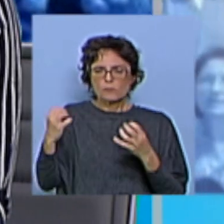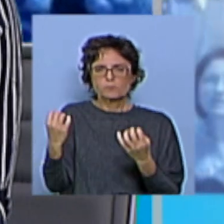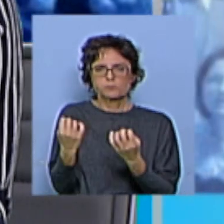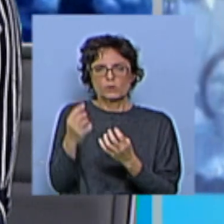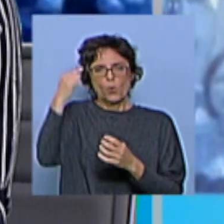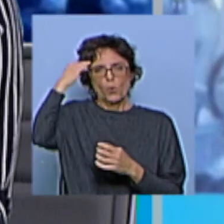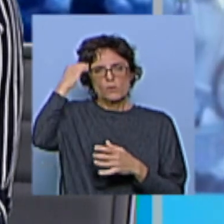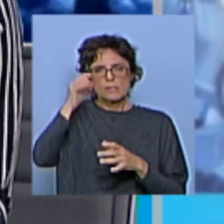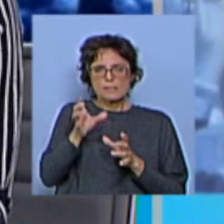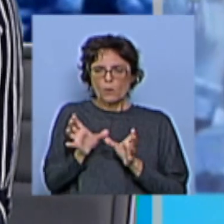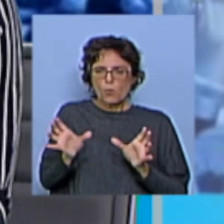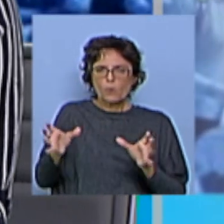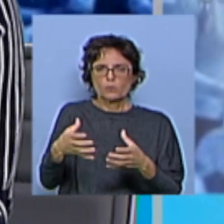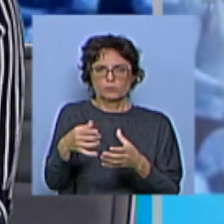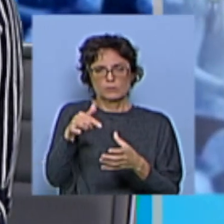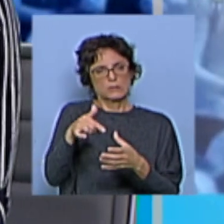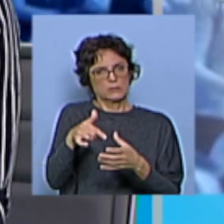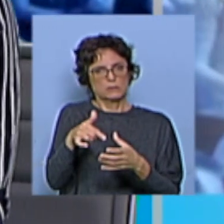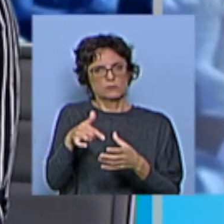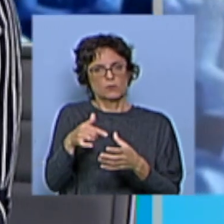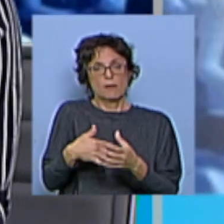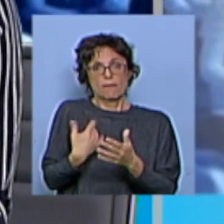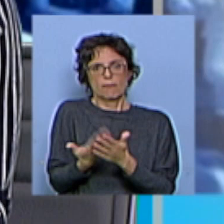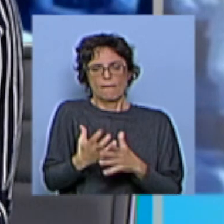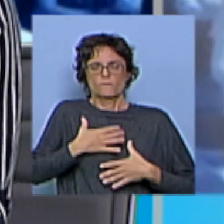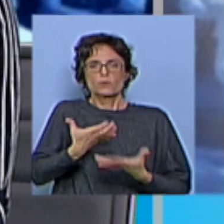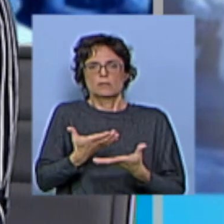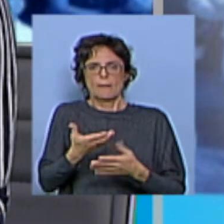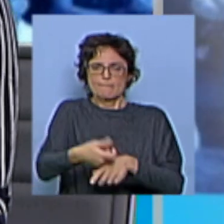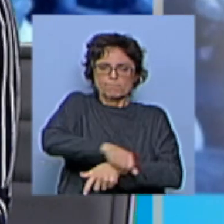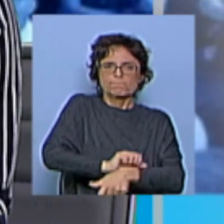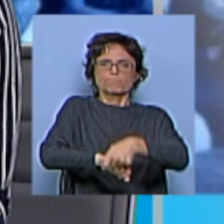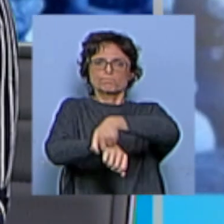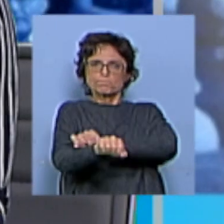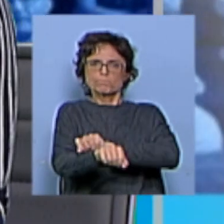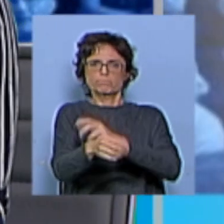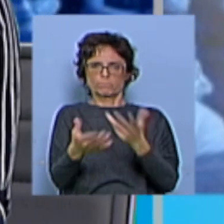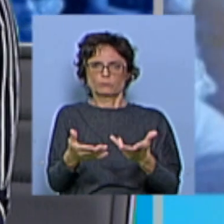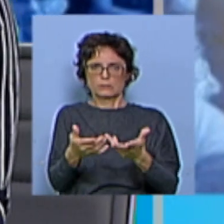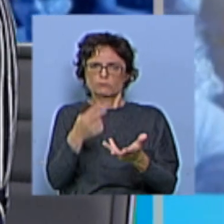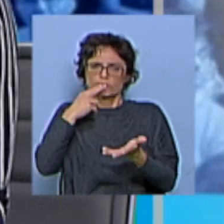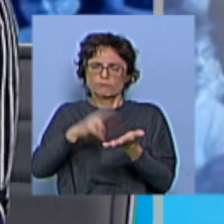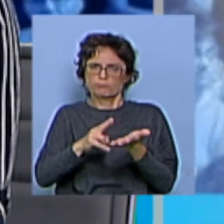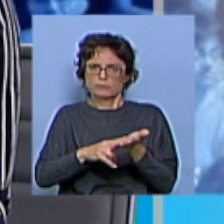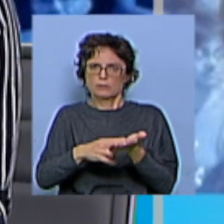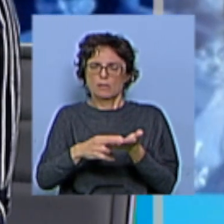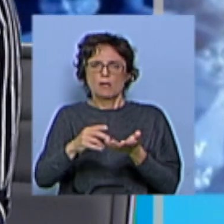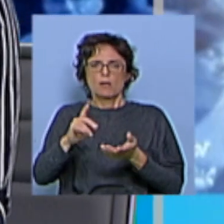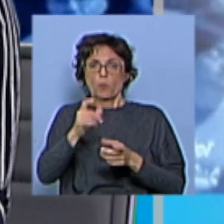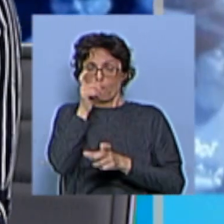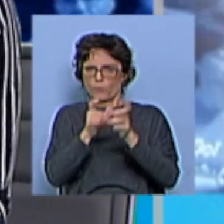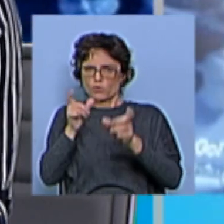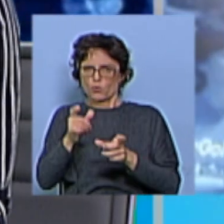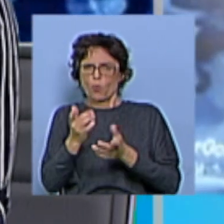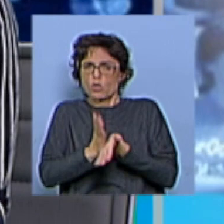coletiva. E daí, ativistas, não aqueles ativistas que vão para a rua, só aqueles que vão para a